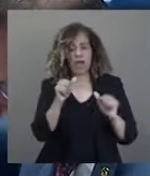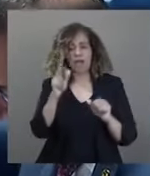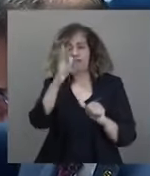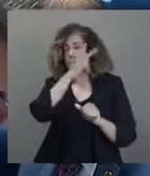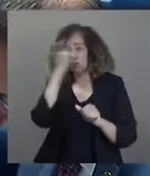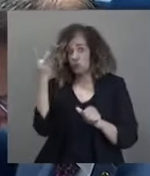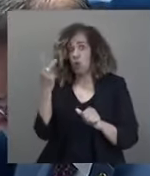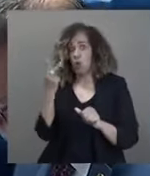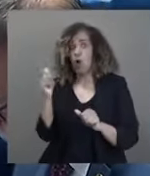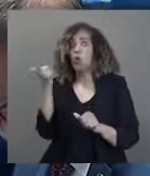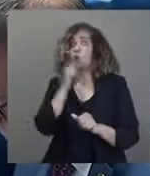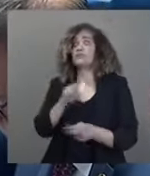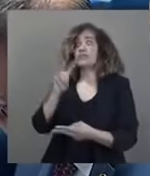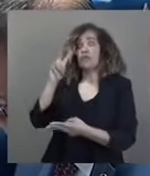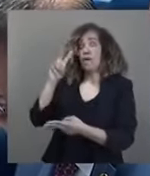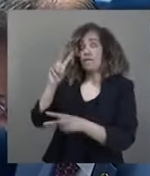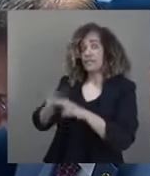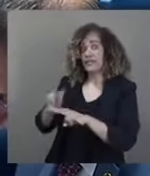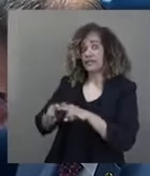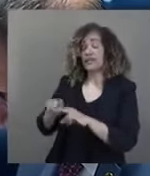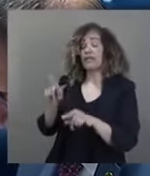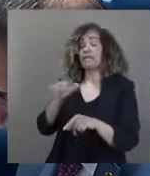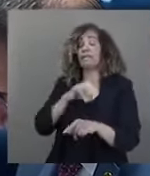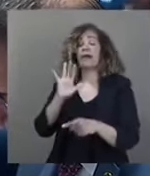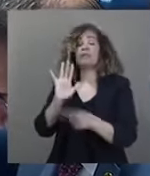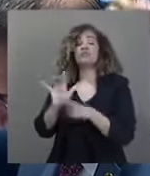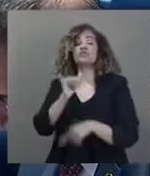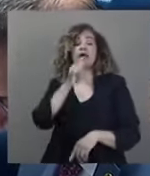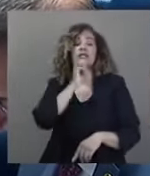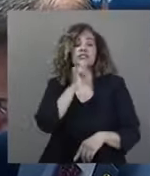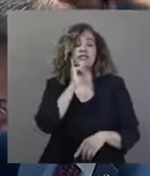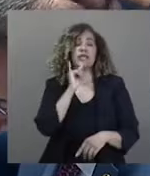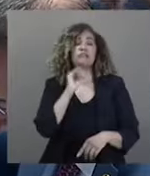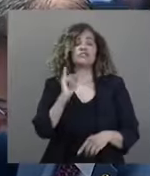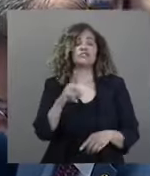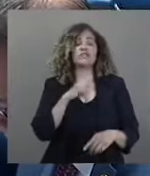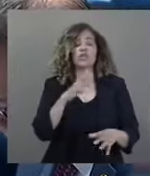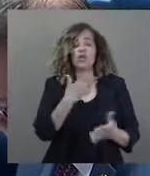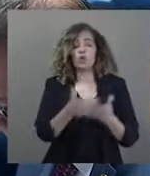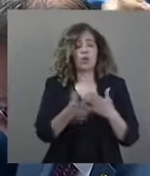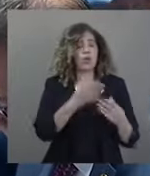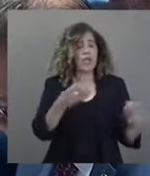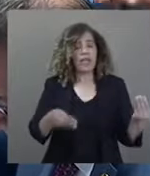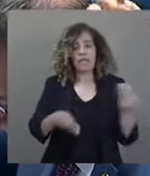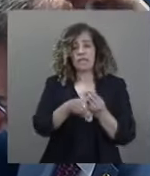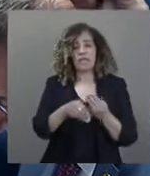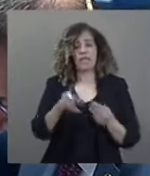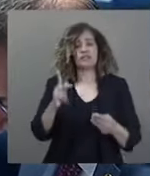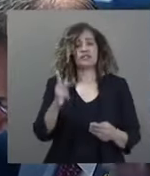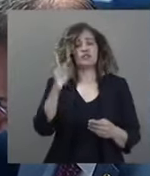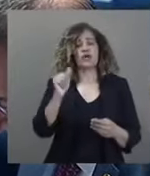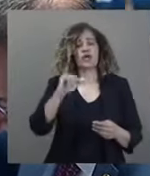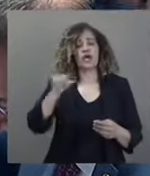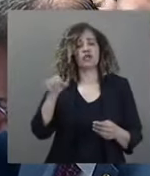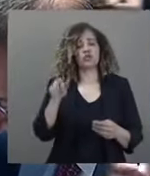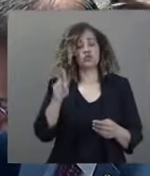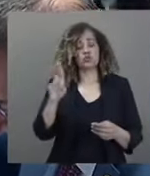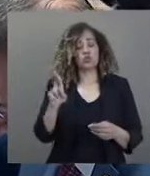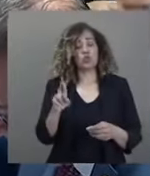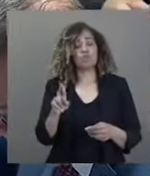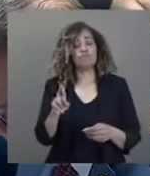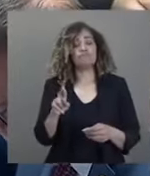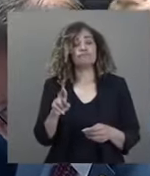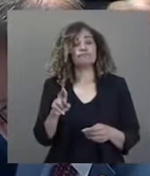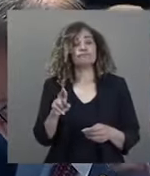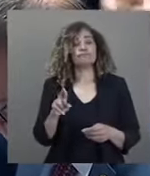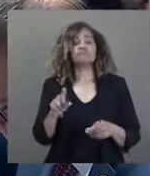pessoas dando um exemplo ao estado de Goiás que qualquer emenda do senador Cajuru não tem como chegar sem haver a